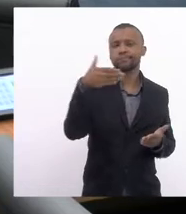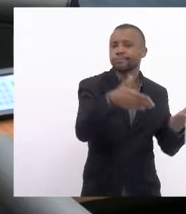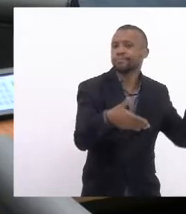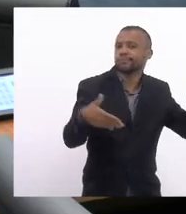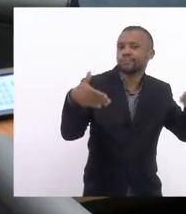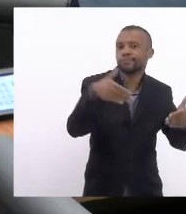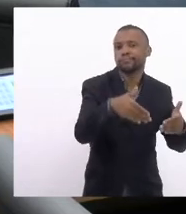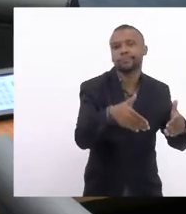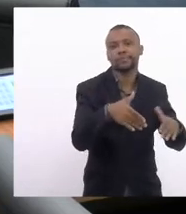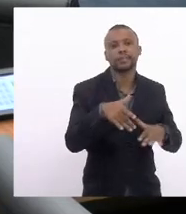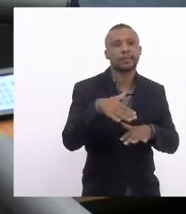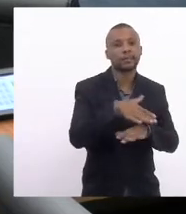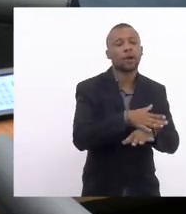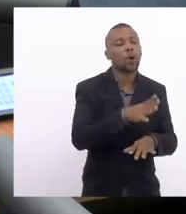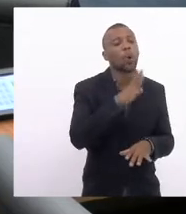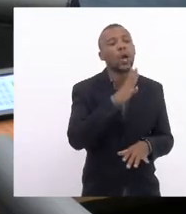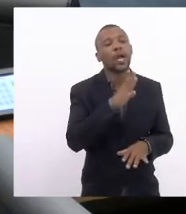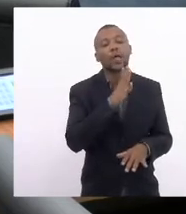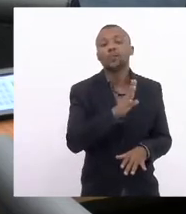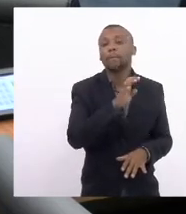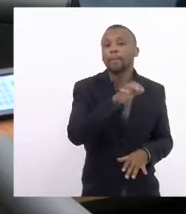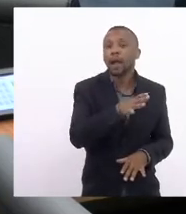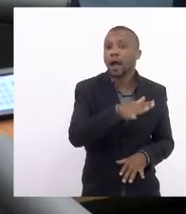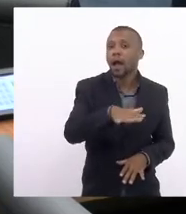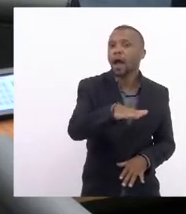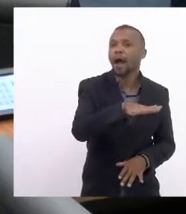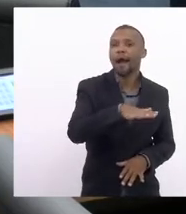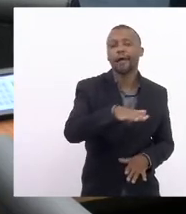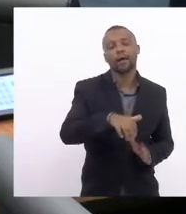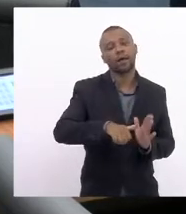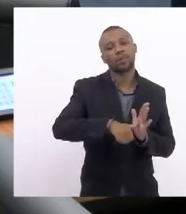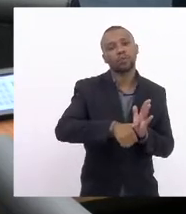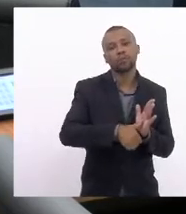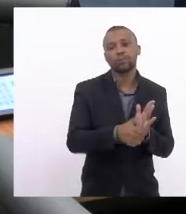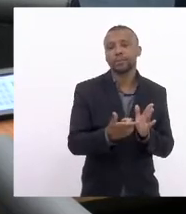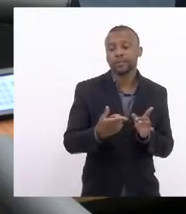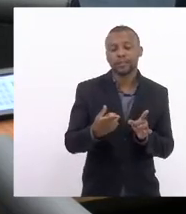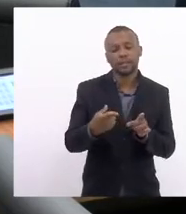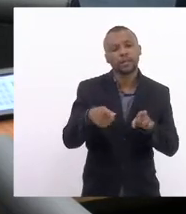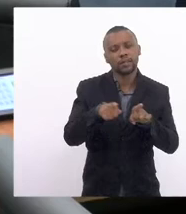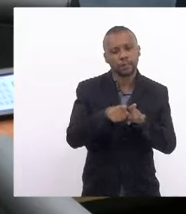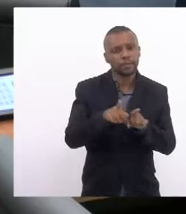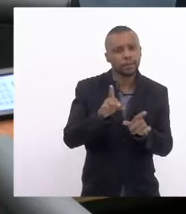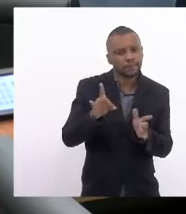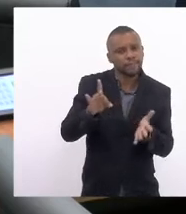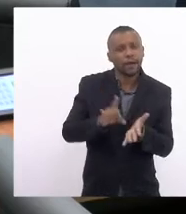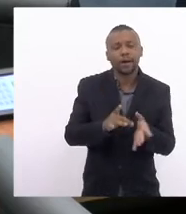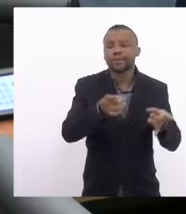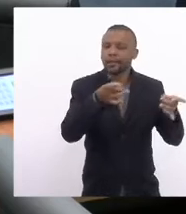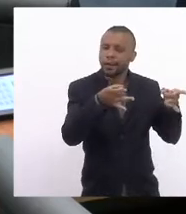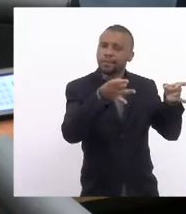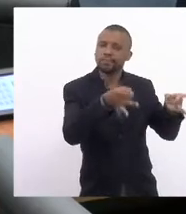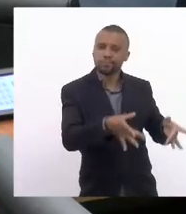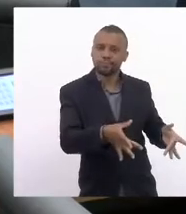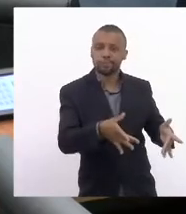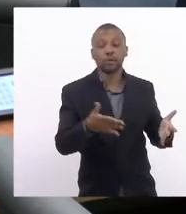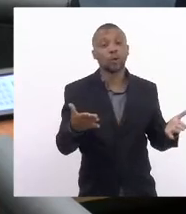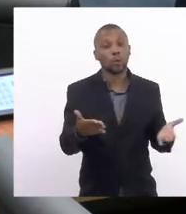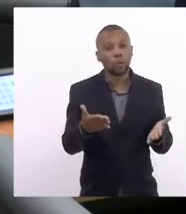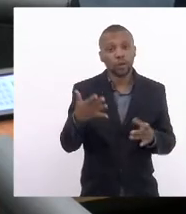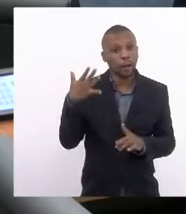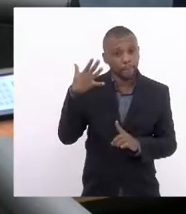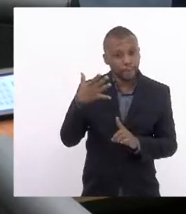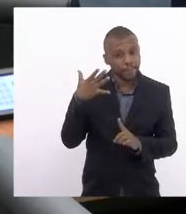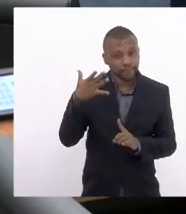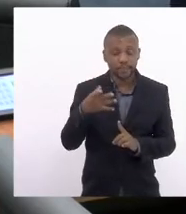Eu conheço bem a área do clube que está, de fato, abandonada. Hoje, as palavras do deputado